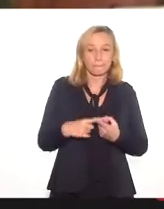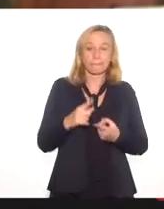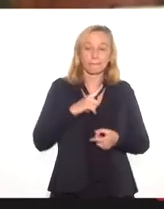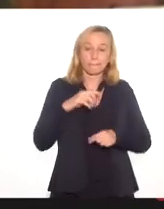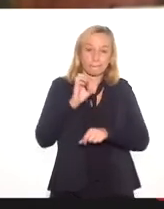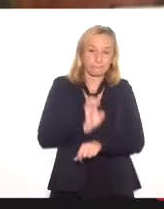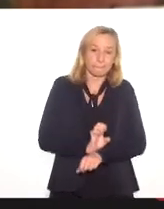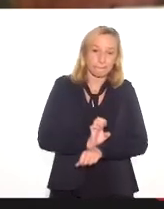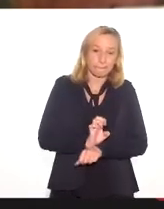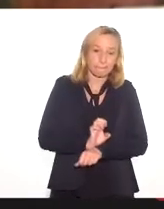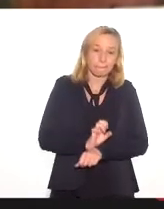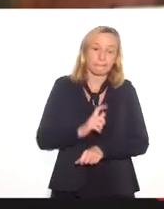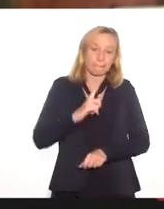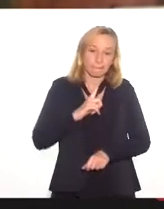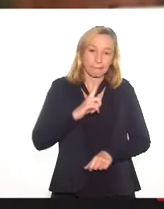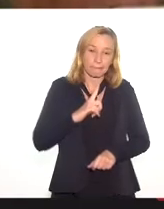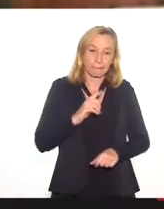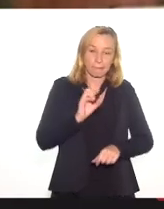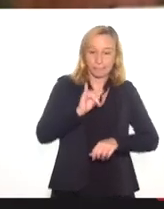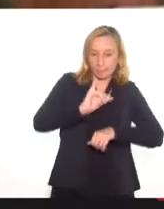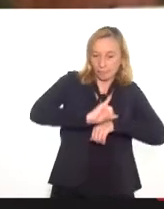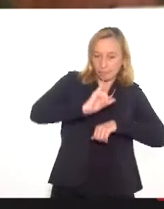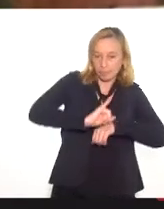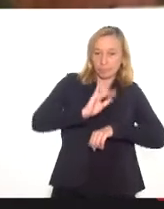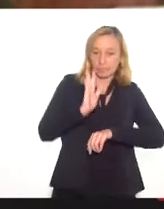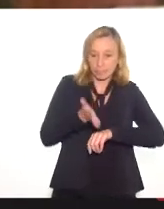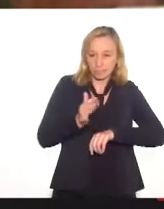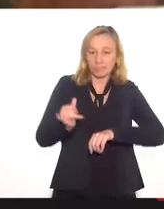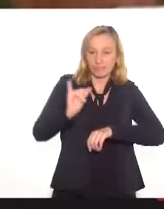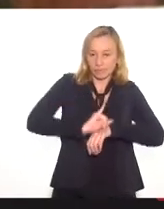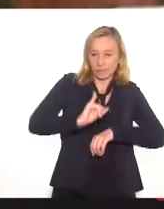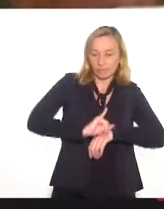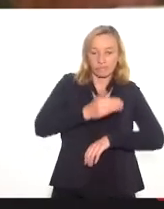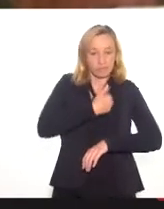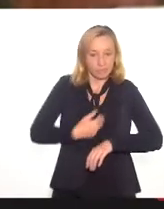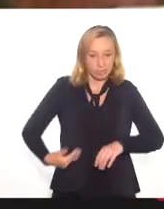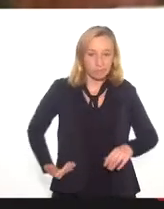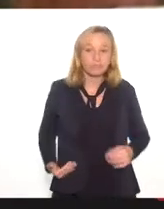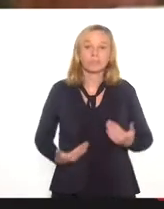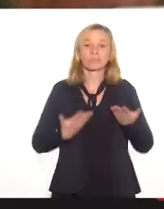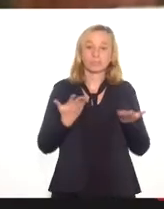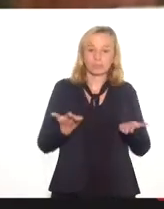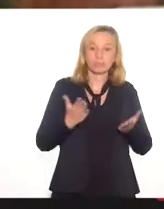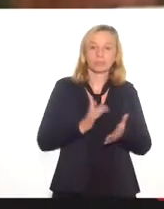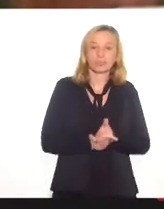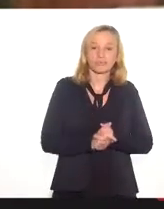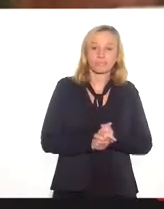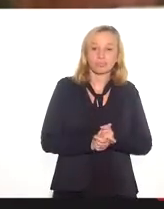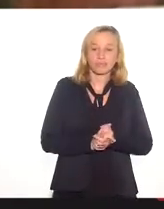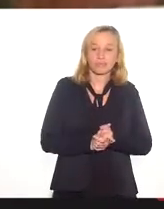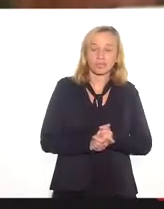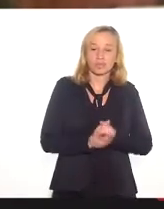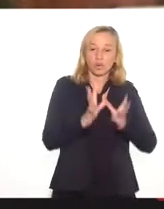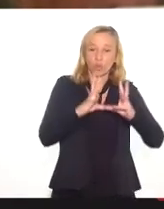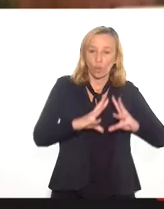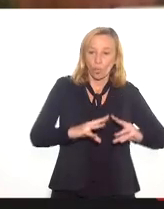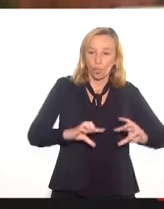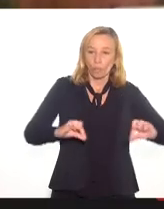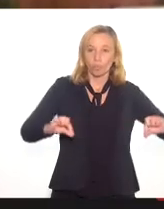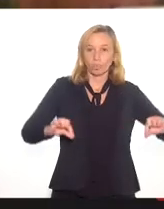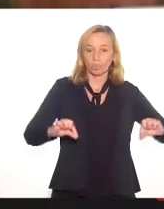que tem uma capital, que já foi capital da República, se esvaziou,